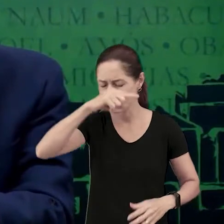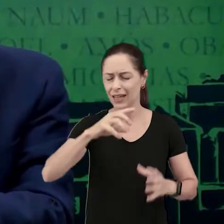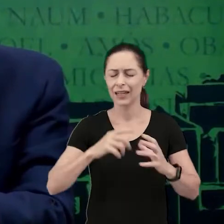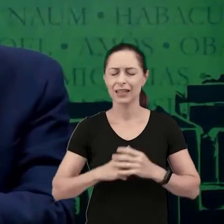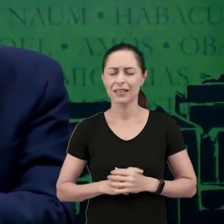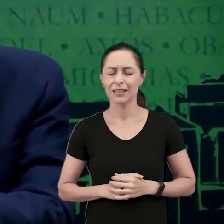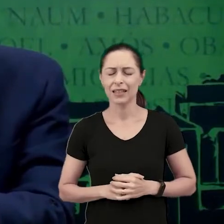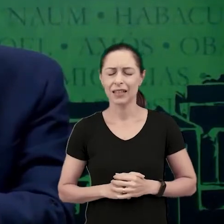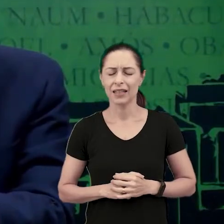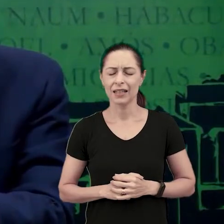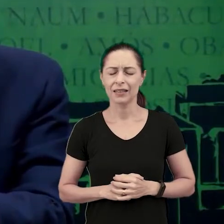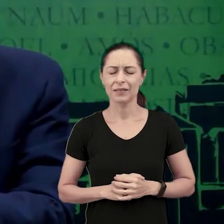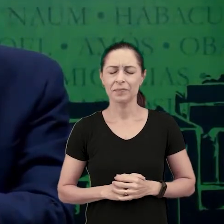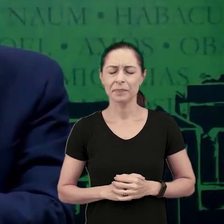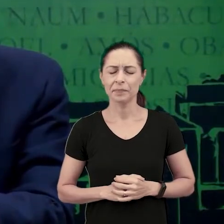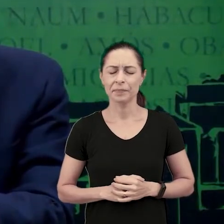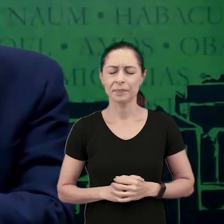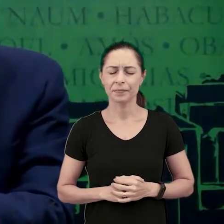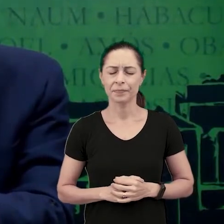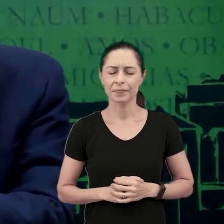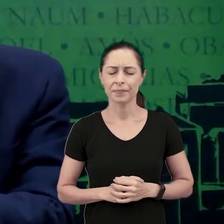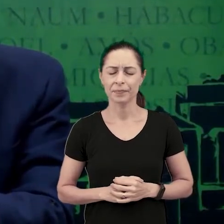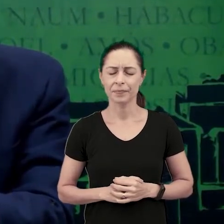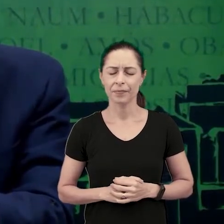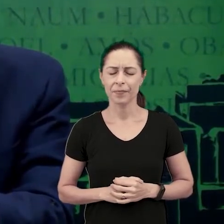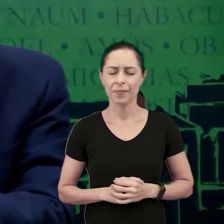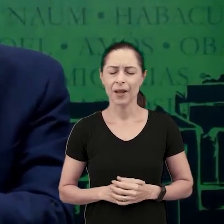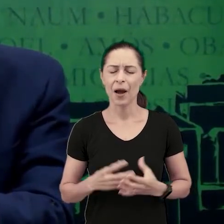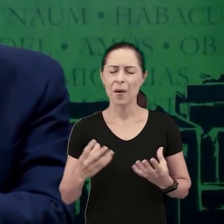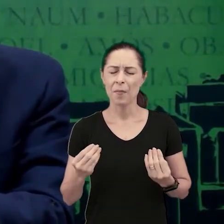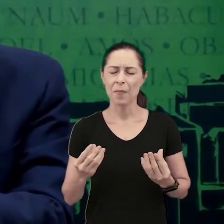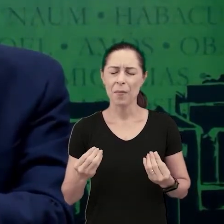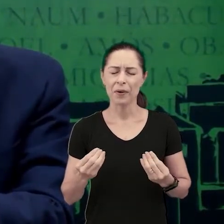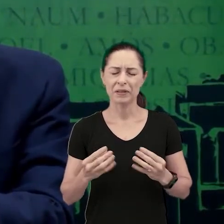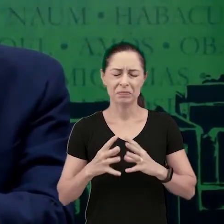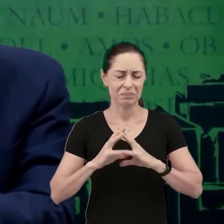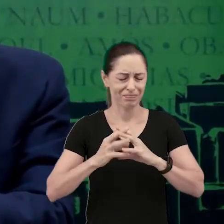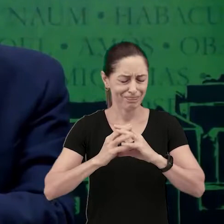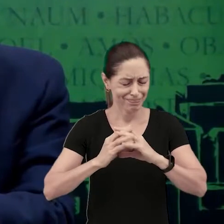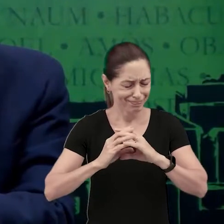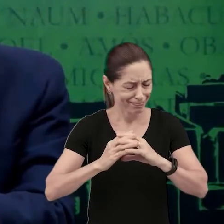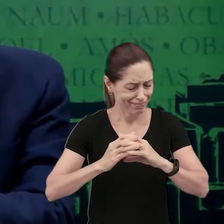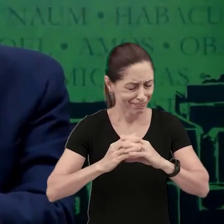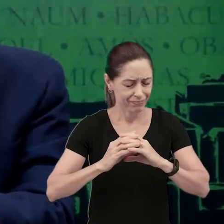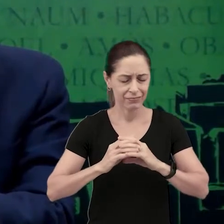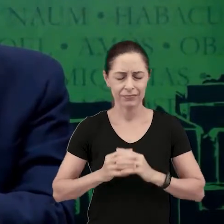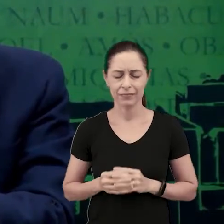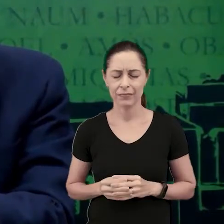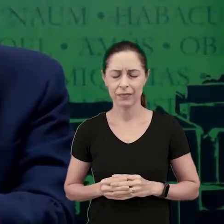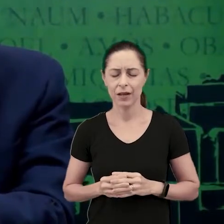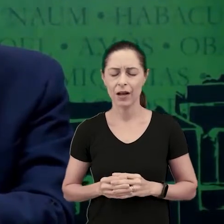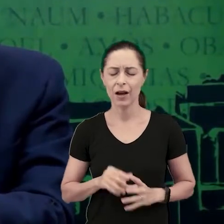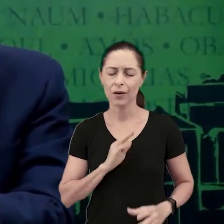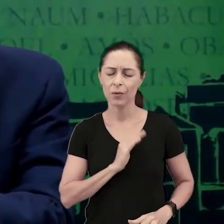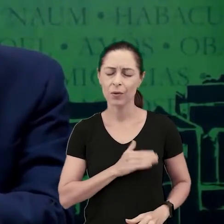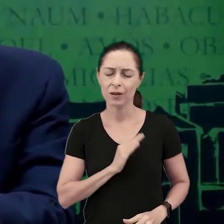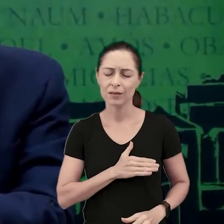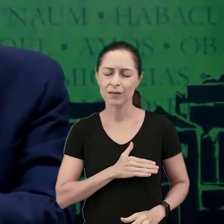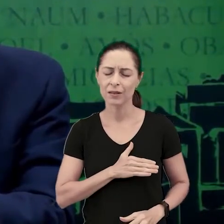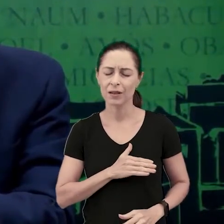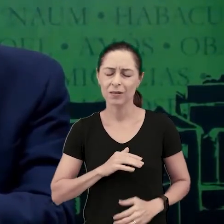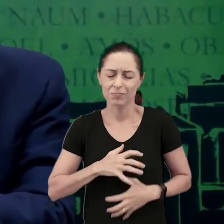brigas, de tantas contendas, de tantas desavenças, também o nosso coração diz: ai de mim,